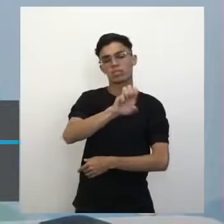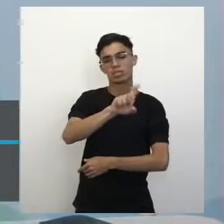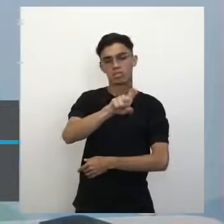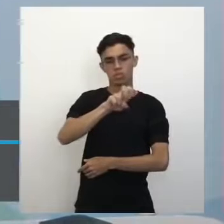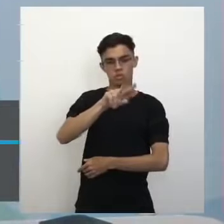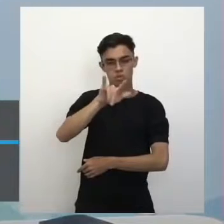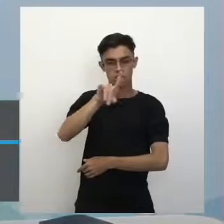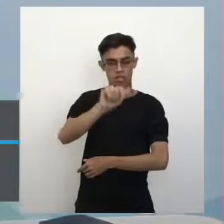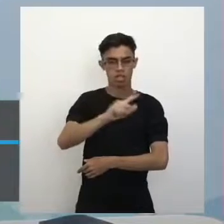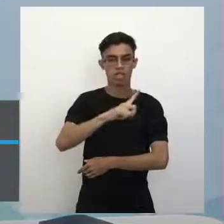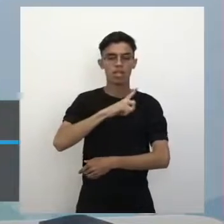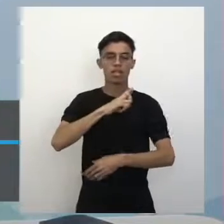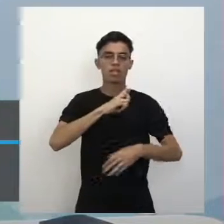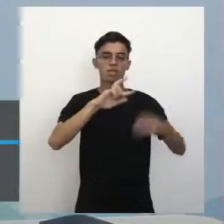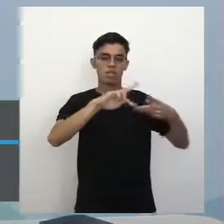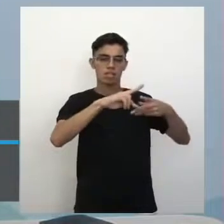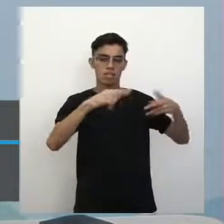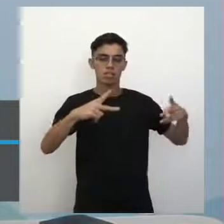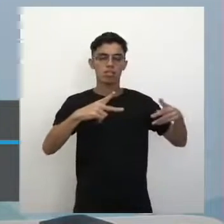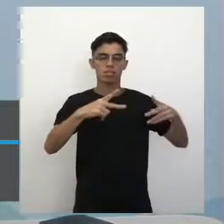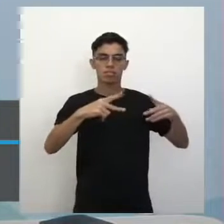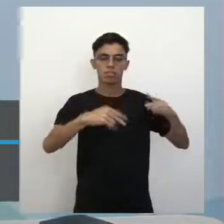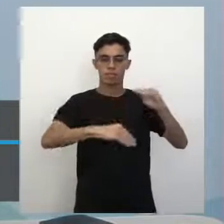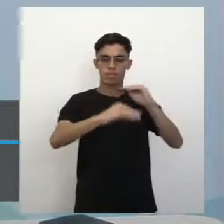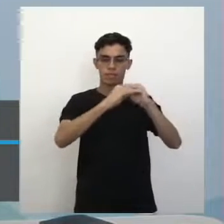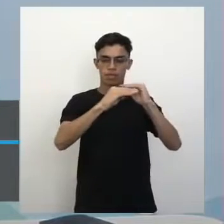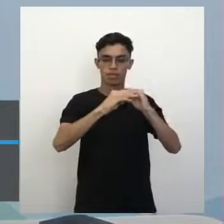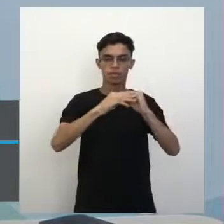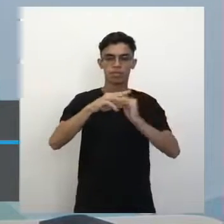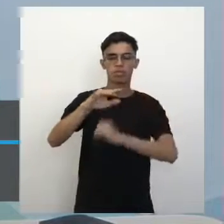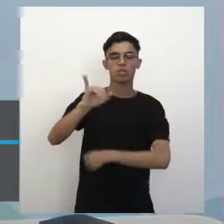legal. Deixa eu ver se eu consigo falar esse nome aqui.